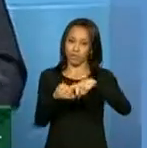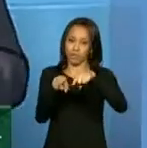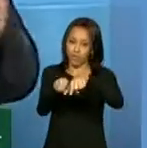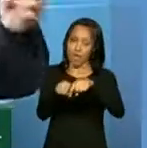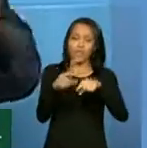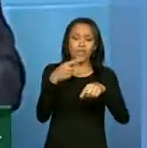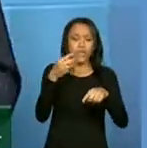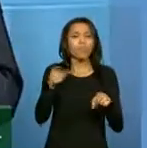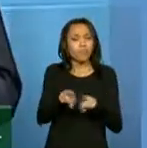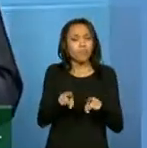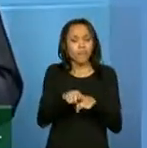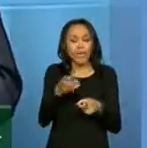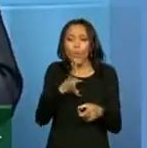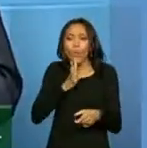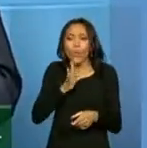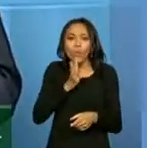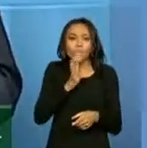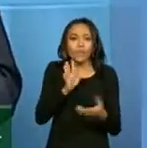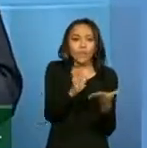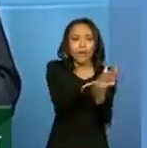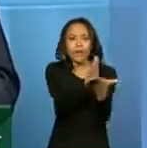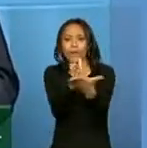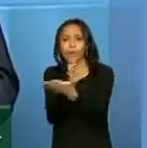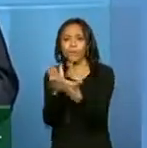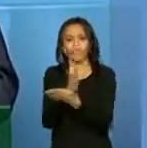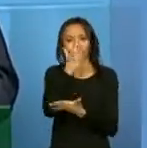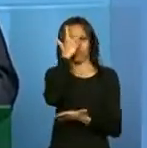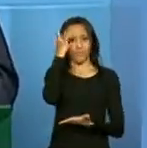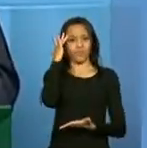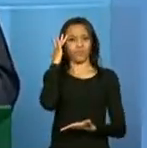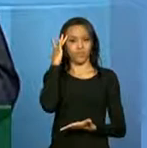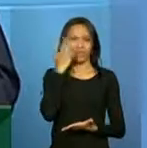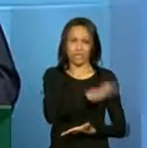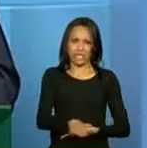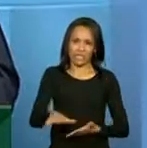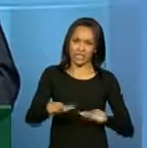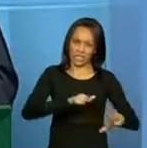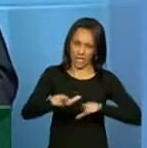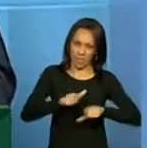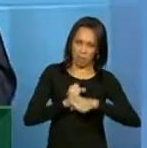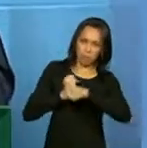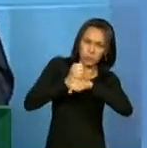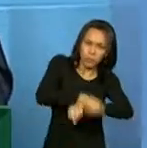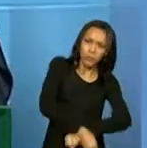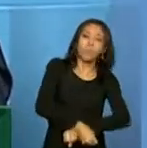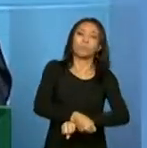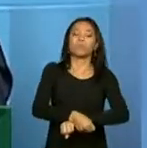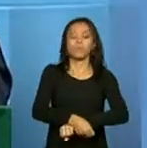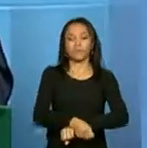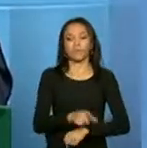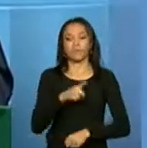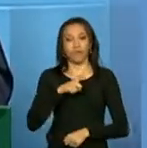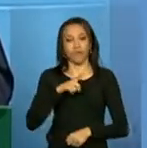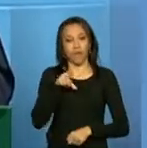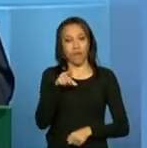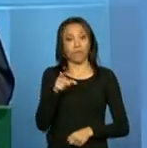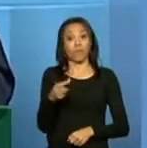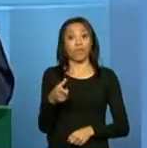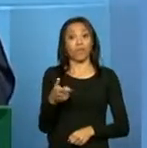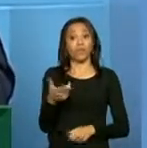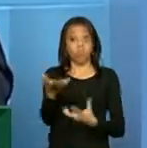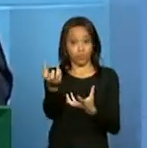também a oportunidade de conhecer alguns egressos do trabalho forçado e do trabalho infantil. E eu